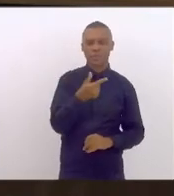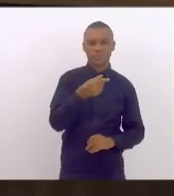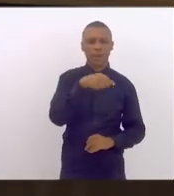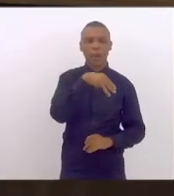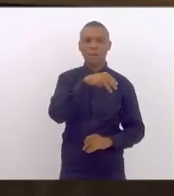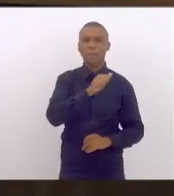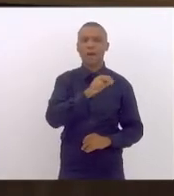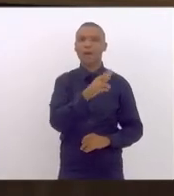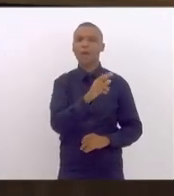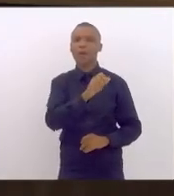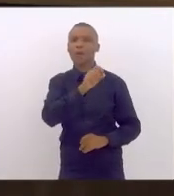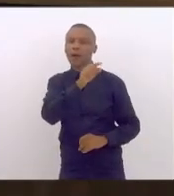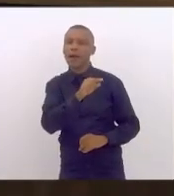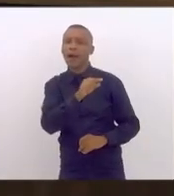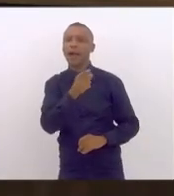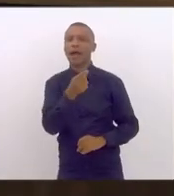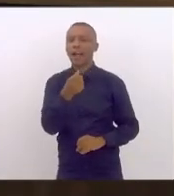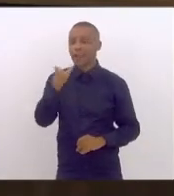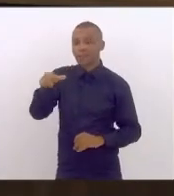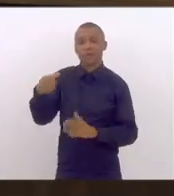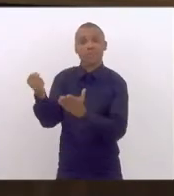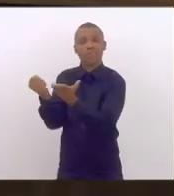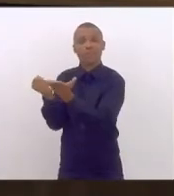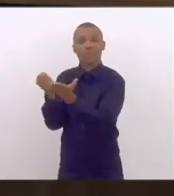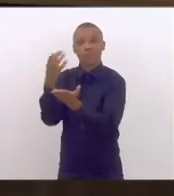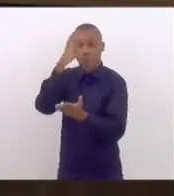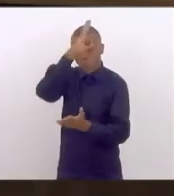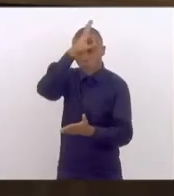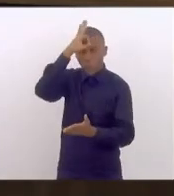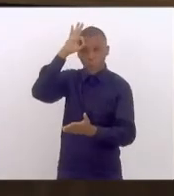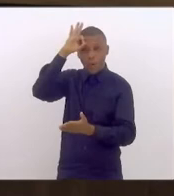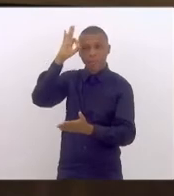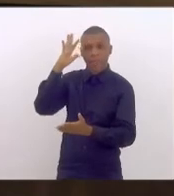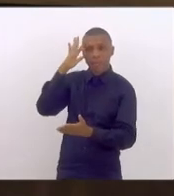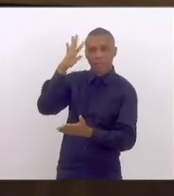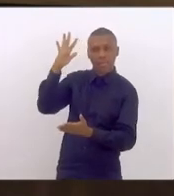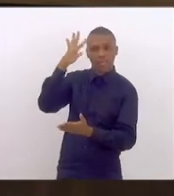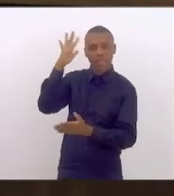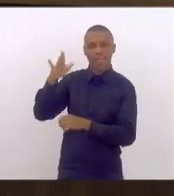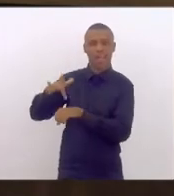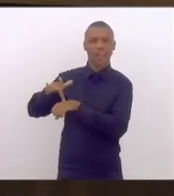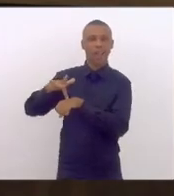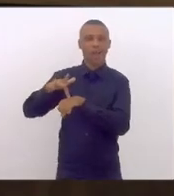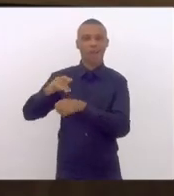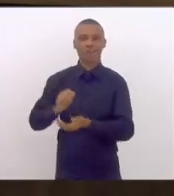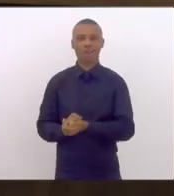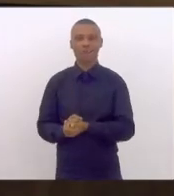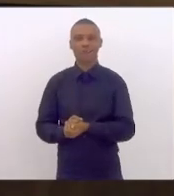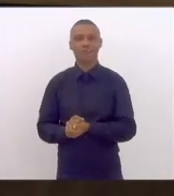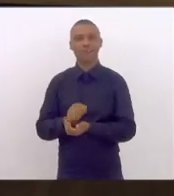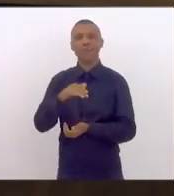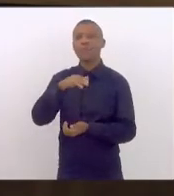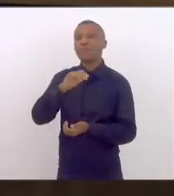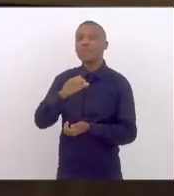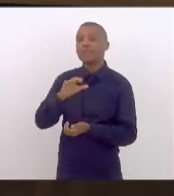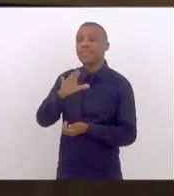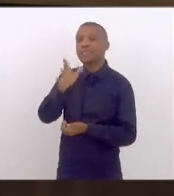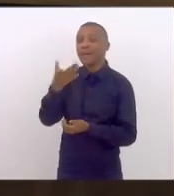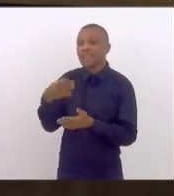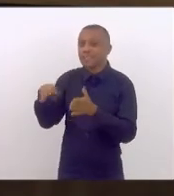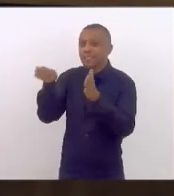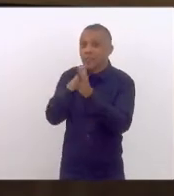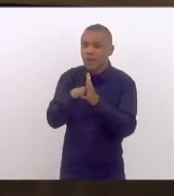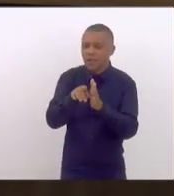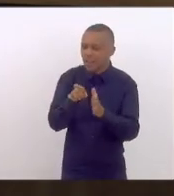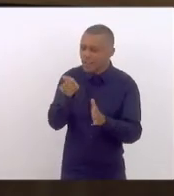querido Samuel Malafaia que eu não sabia dessa vertente dele irônica o mim que tinha acabado de chegar ele falou chegou